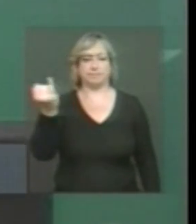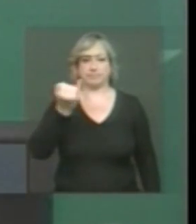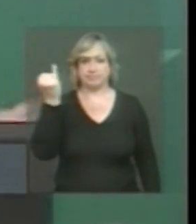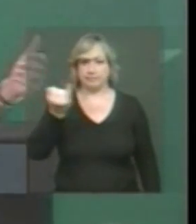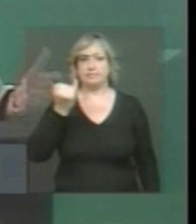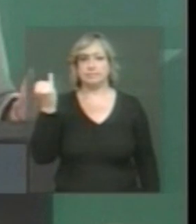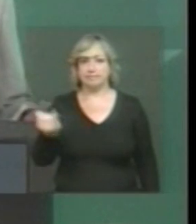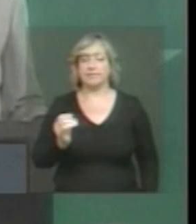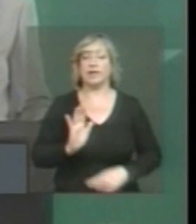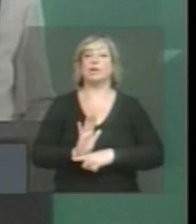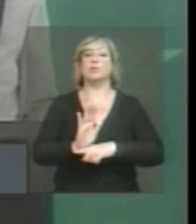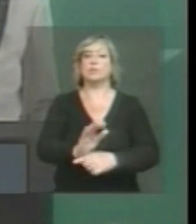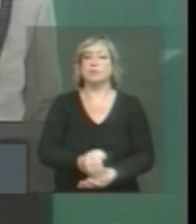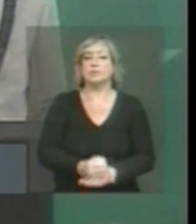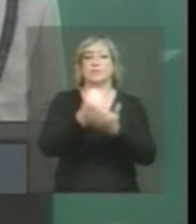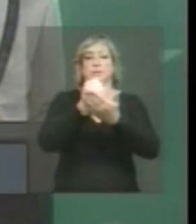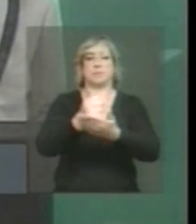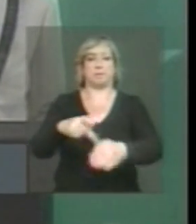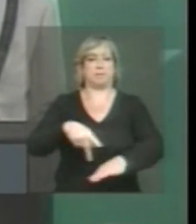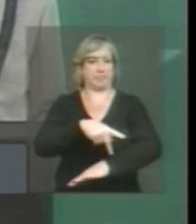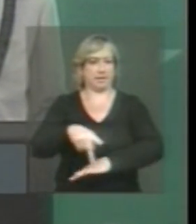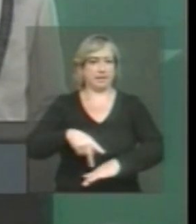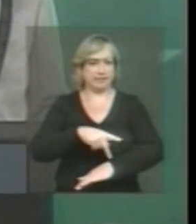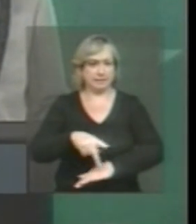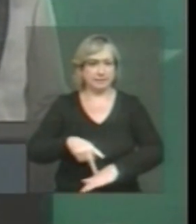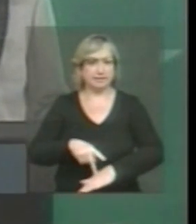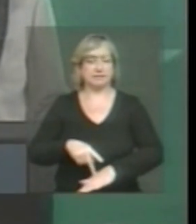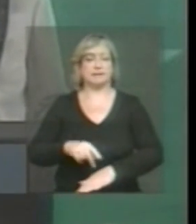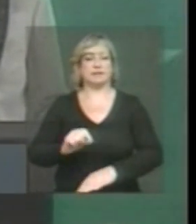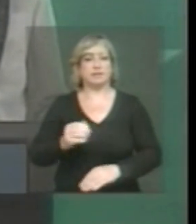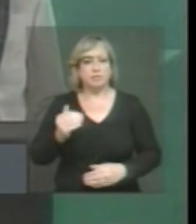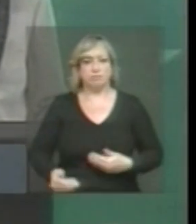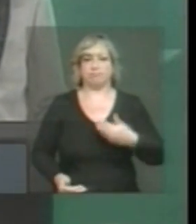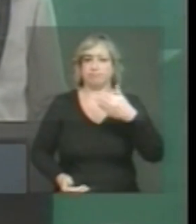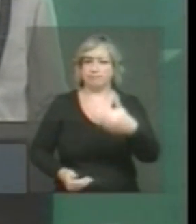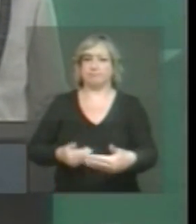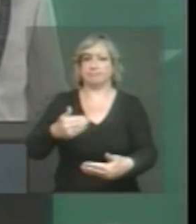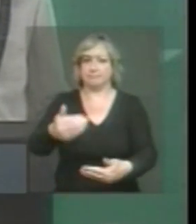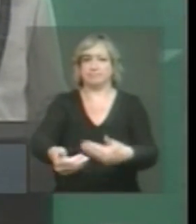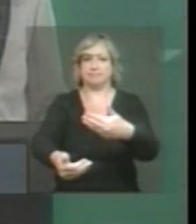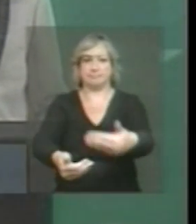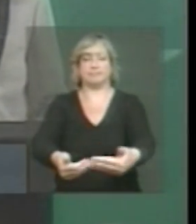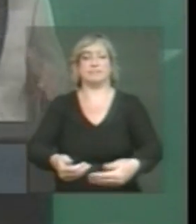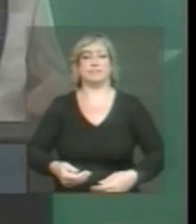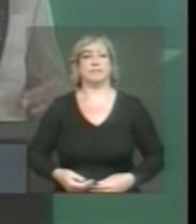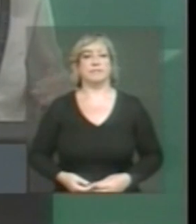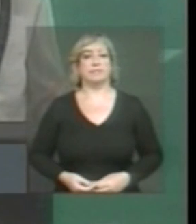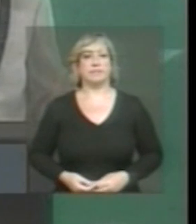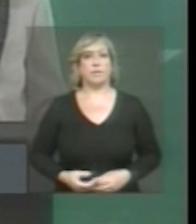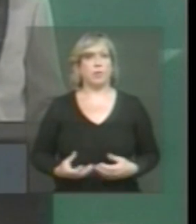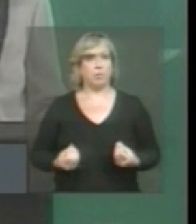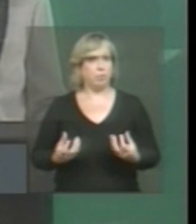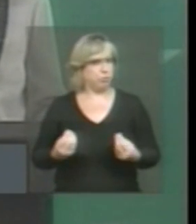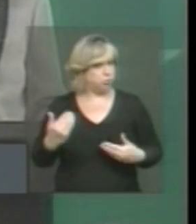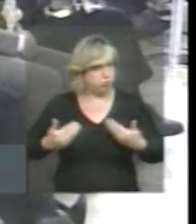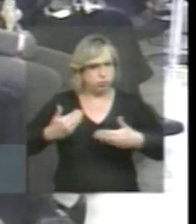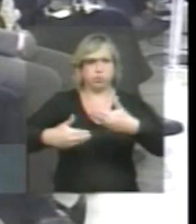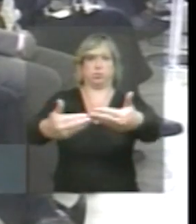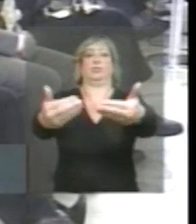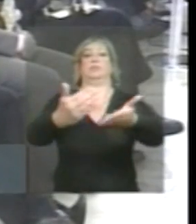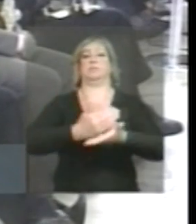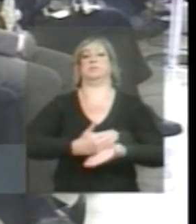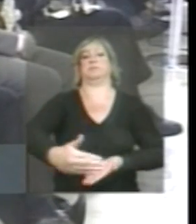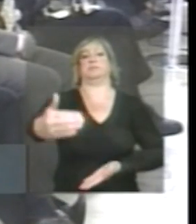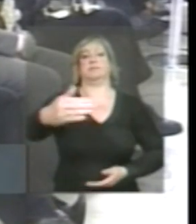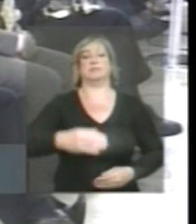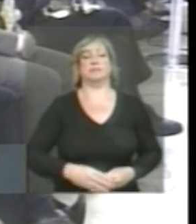que ajudaram o país a dar alguns passos, eu diria, até muitos passos para